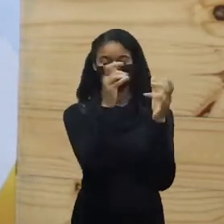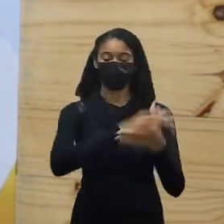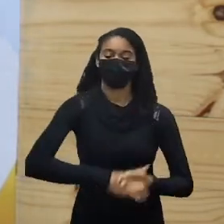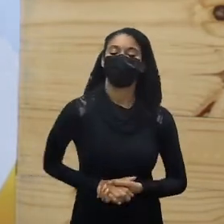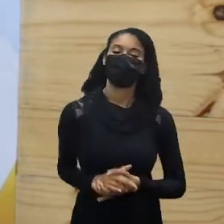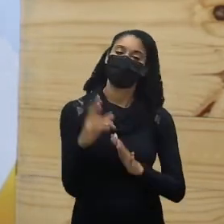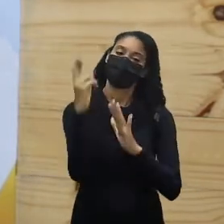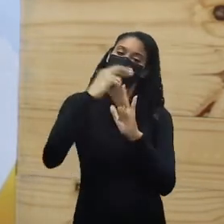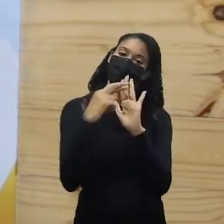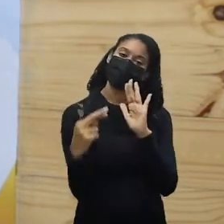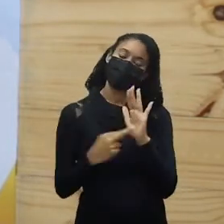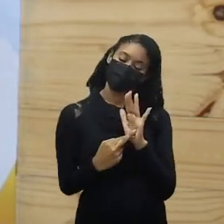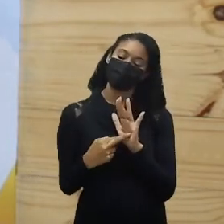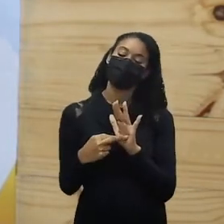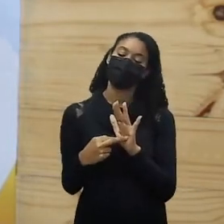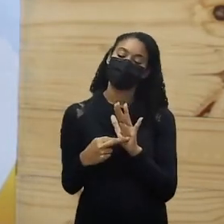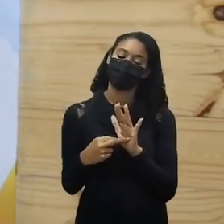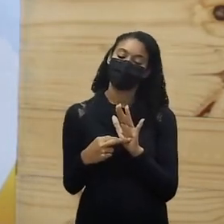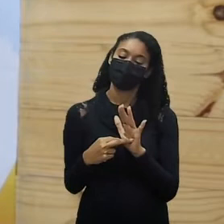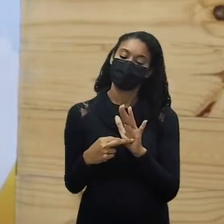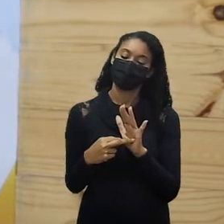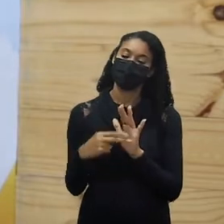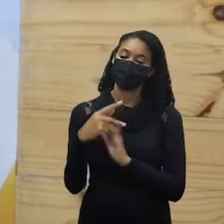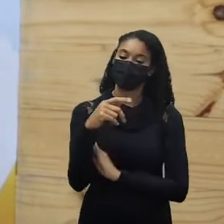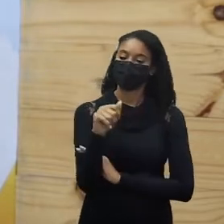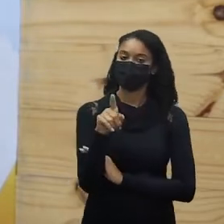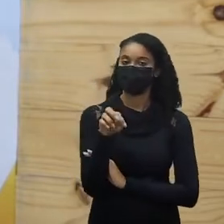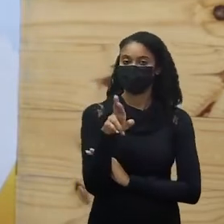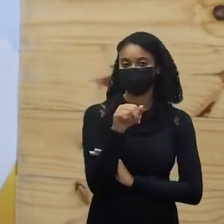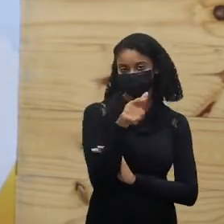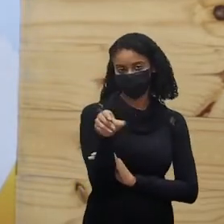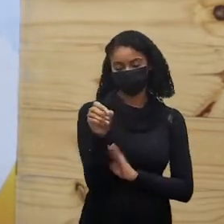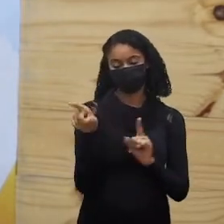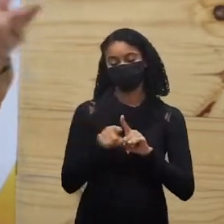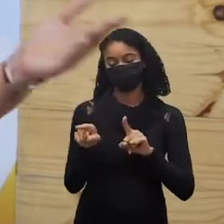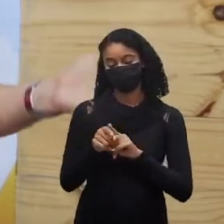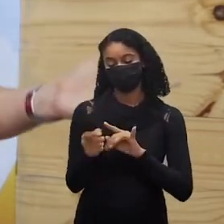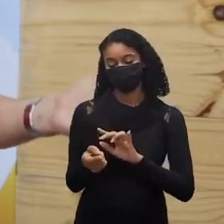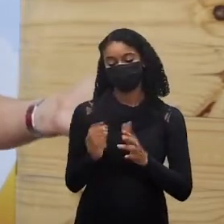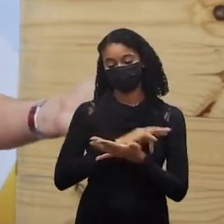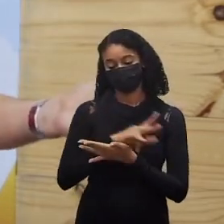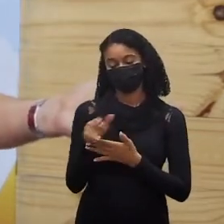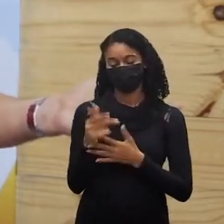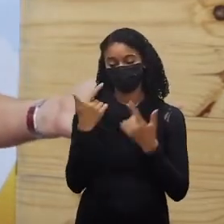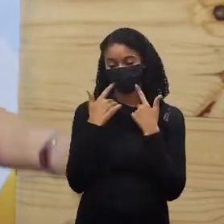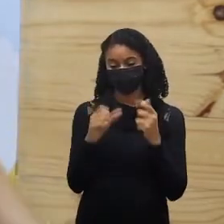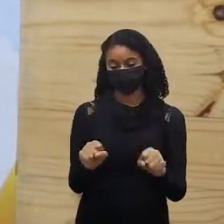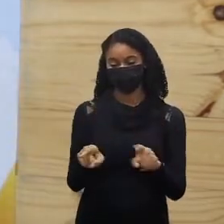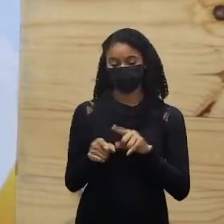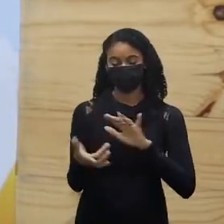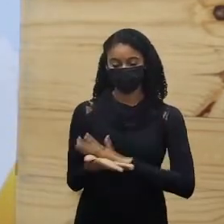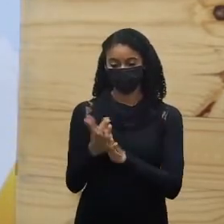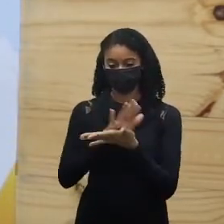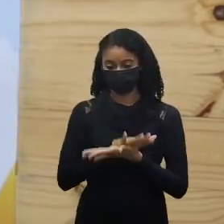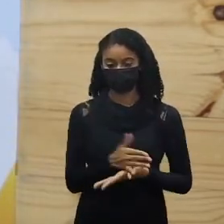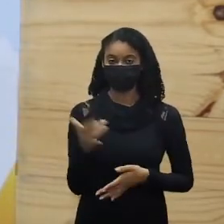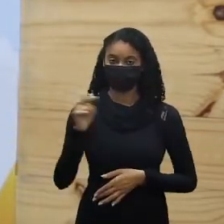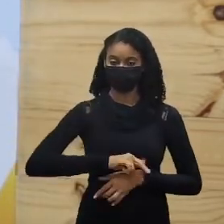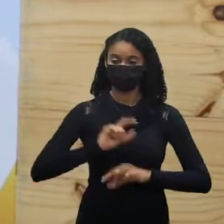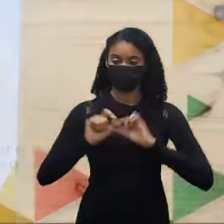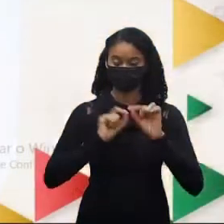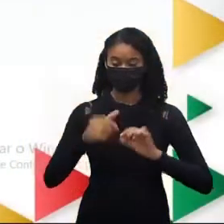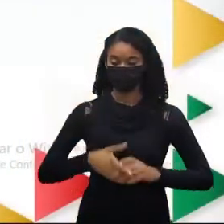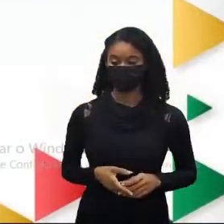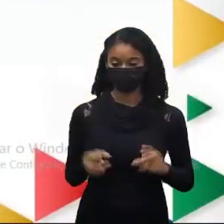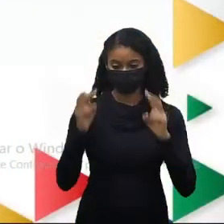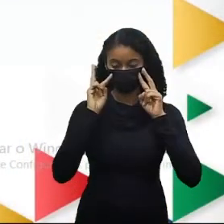padrão, variação linguística e também o preconceito. Infelizmente, o preconceito. Mais uma vez, olhando